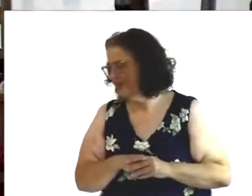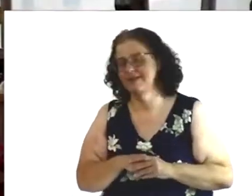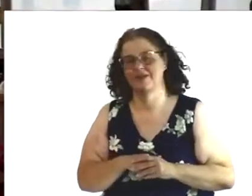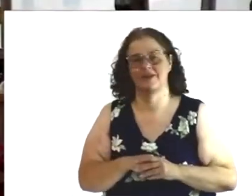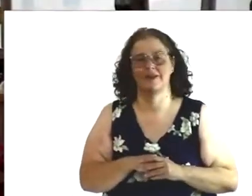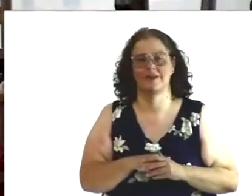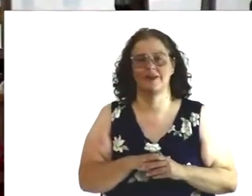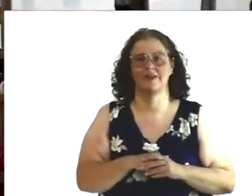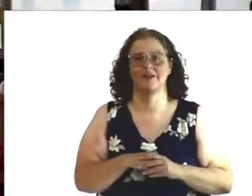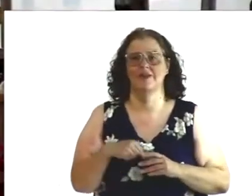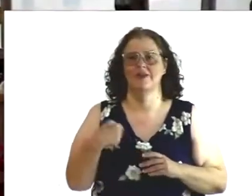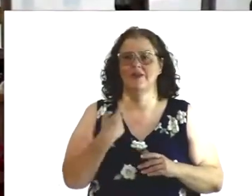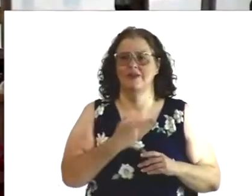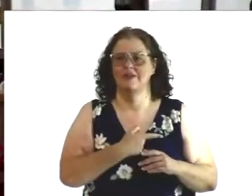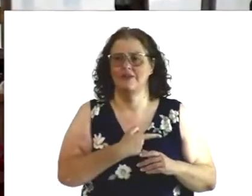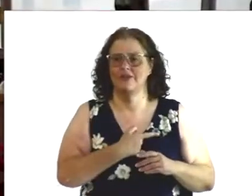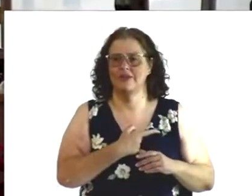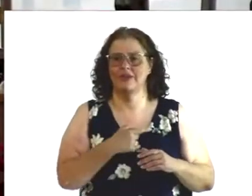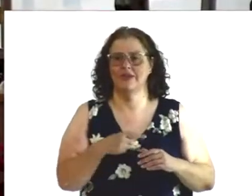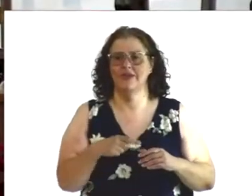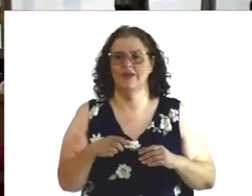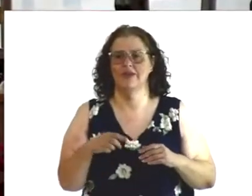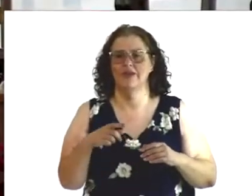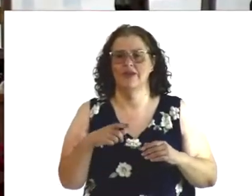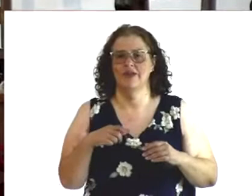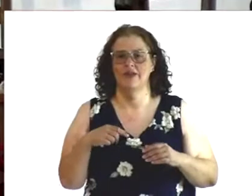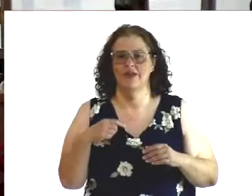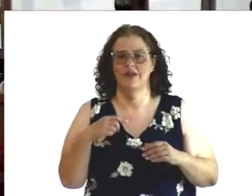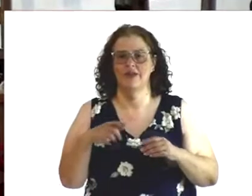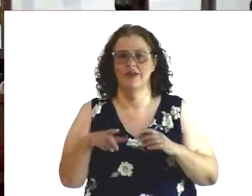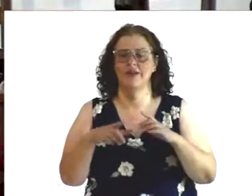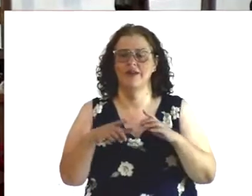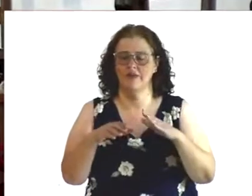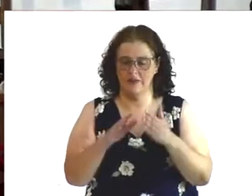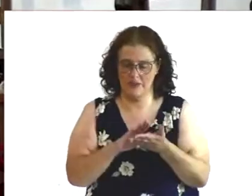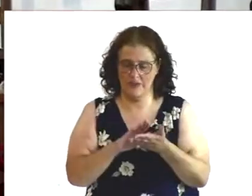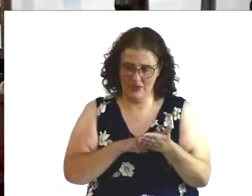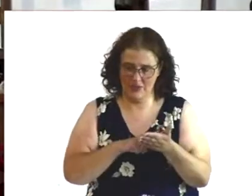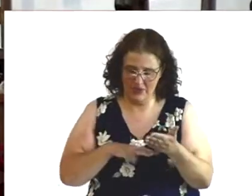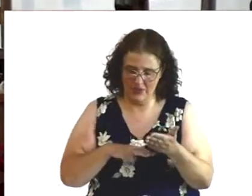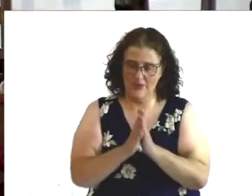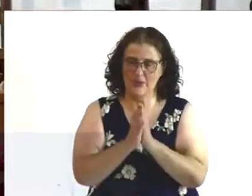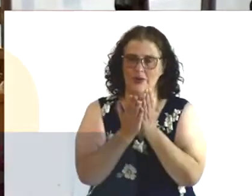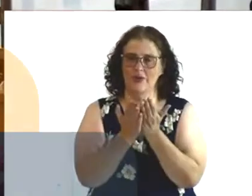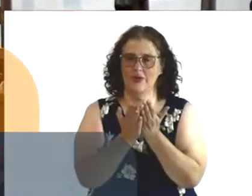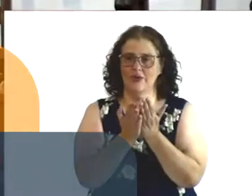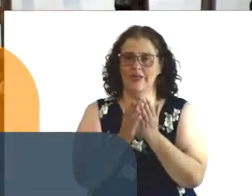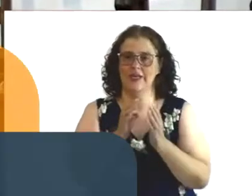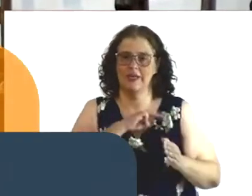Meus irmãos e irmãs, nós vamos estudar uma passagem das Escrituras nessa noite que está em